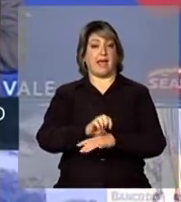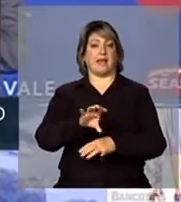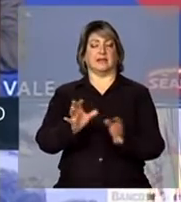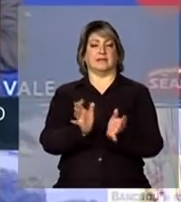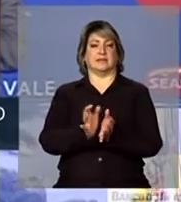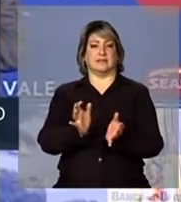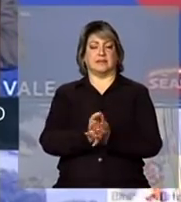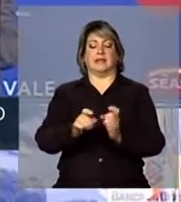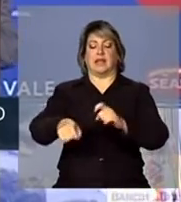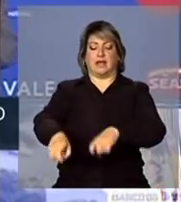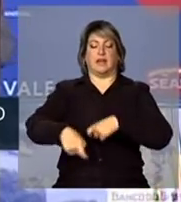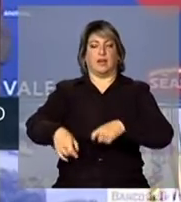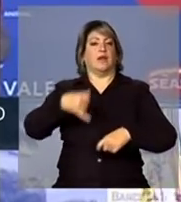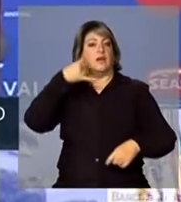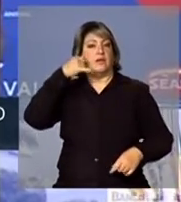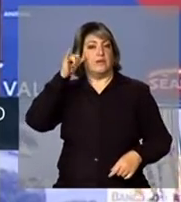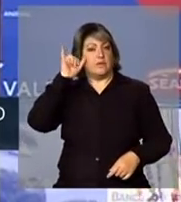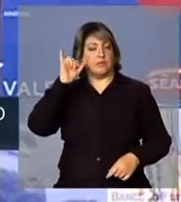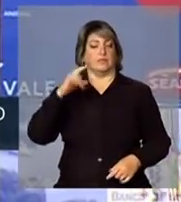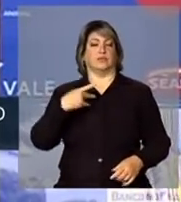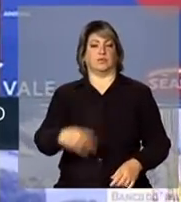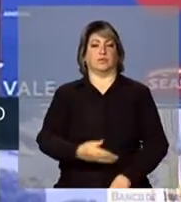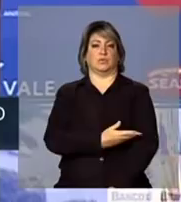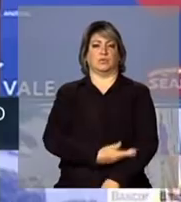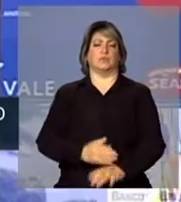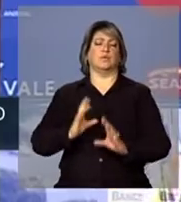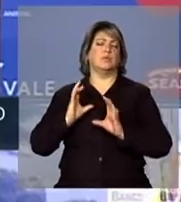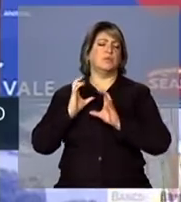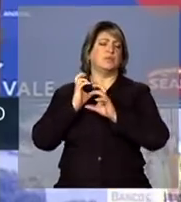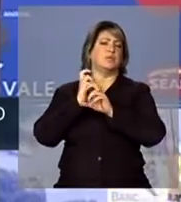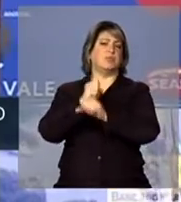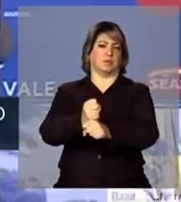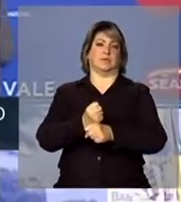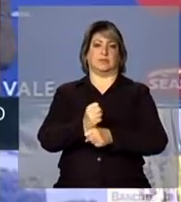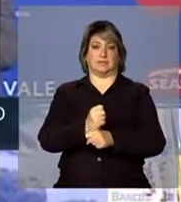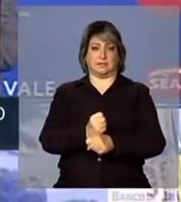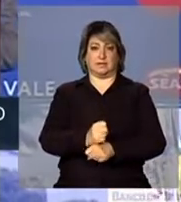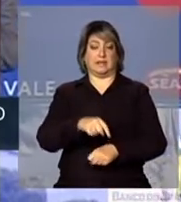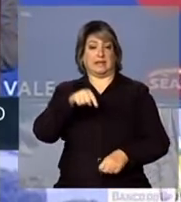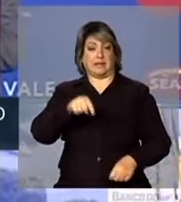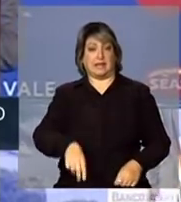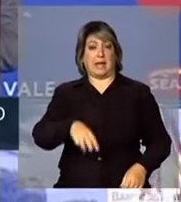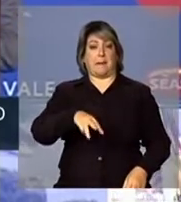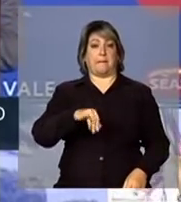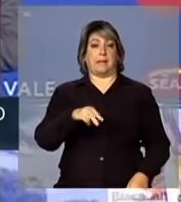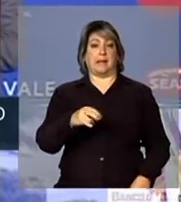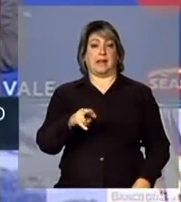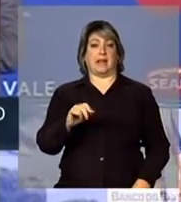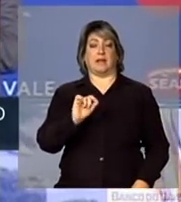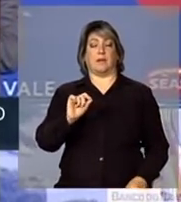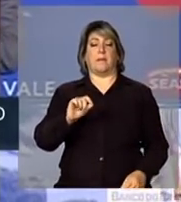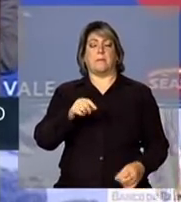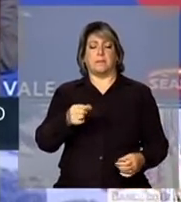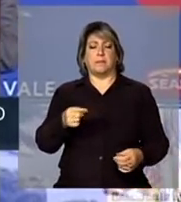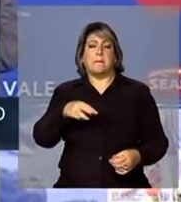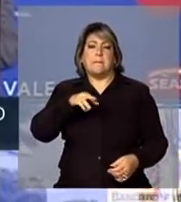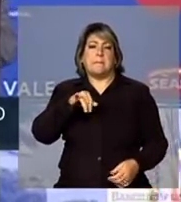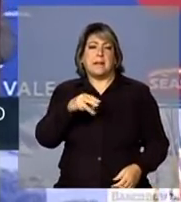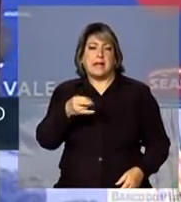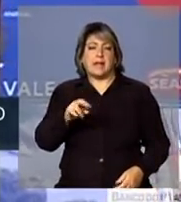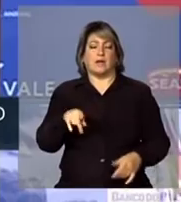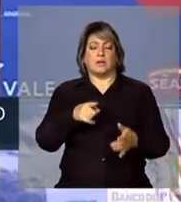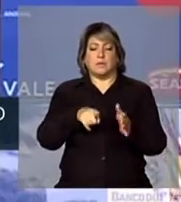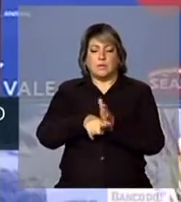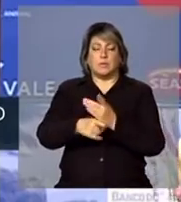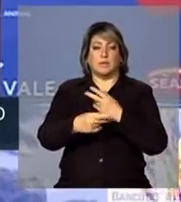da agricultura e da pecuária. Durante séculos, a nossa mineração acabou dando lugar e coexistindo